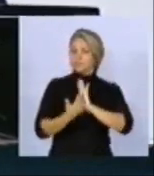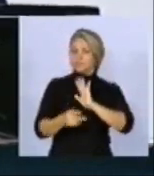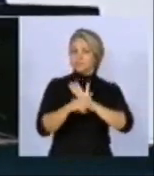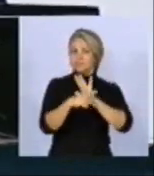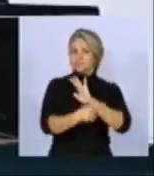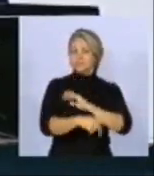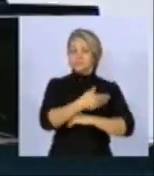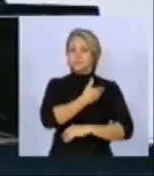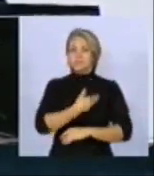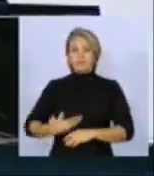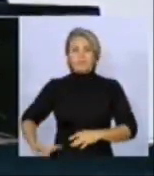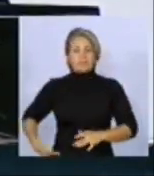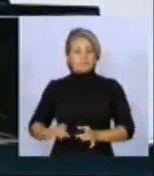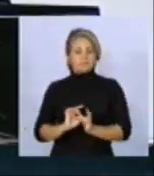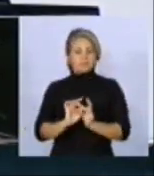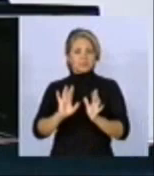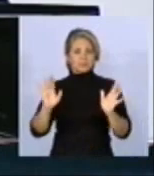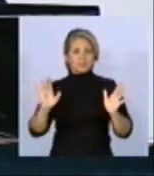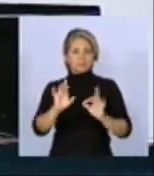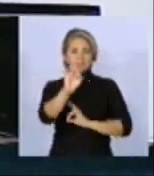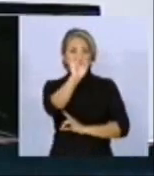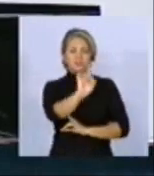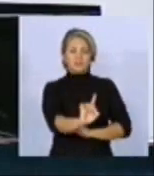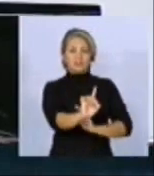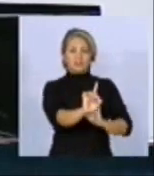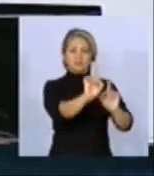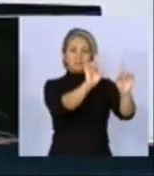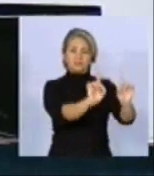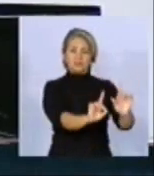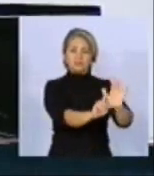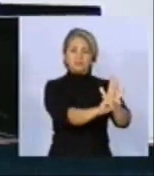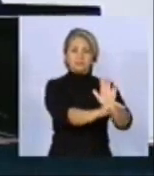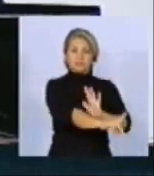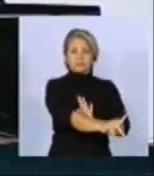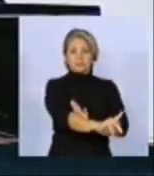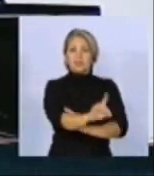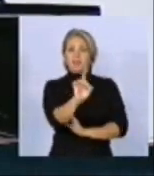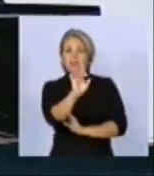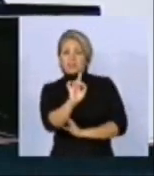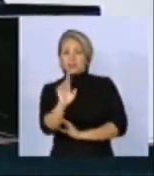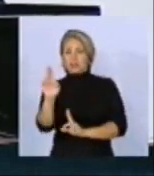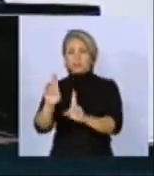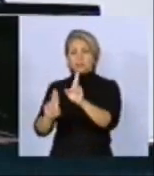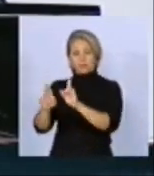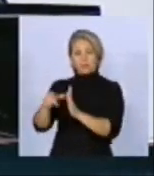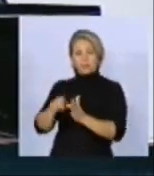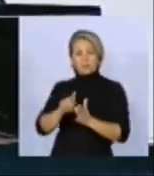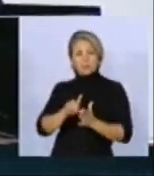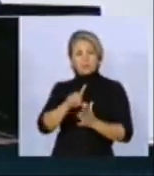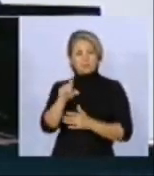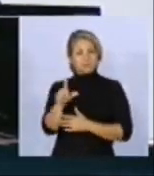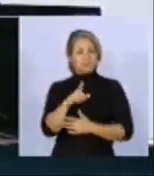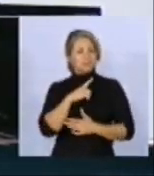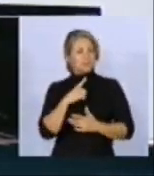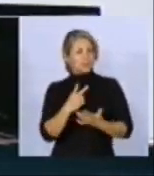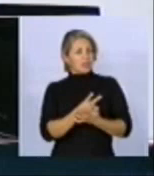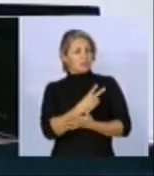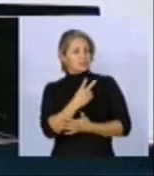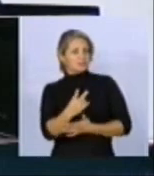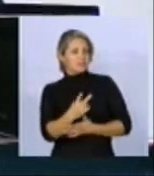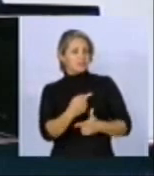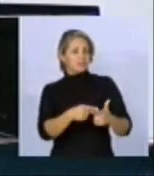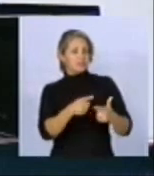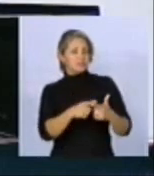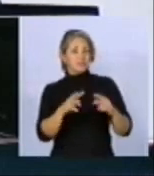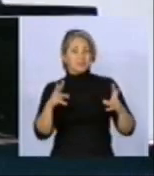Estado democrático de direito não não era usual antes do seu advento que a